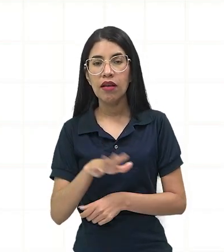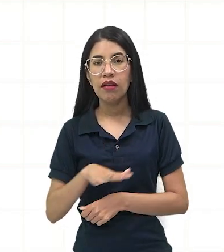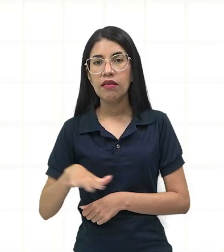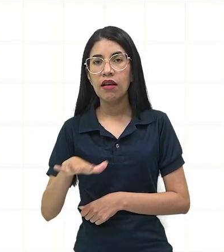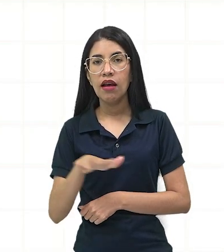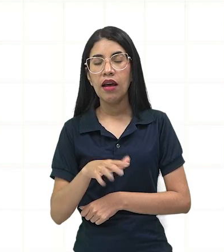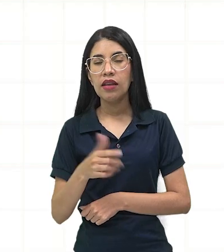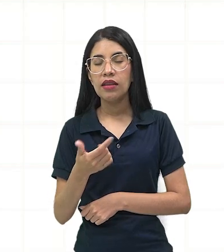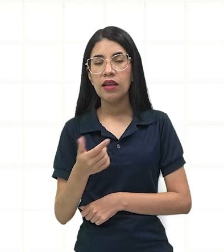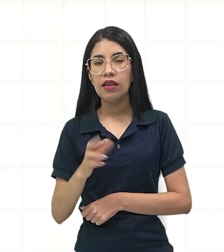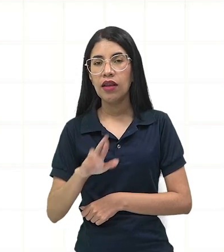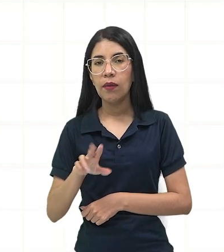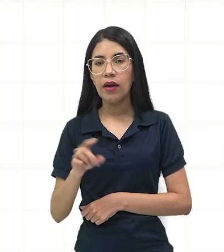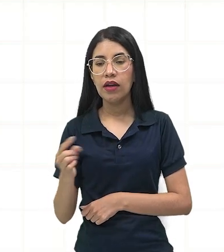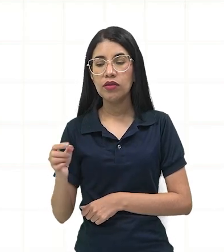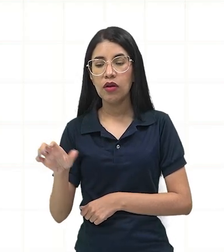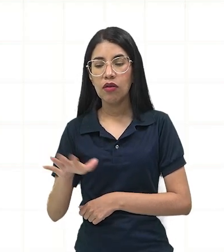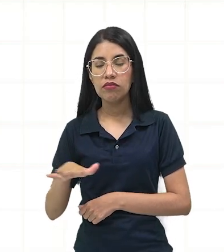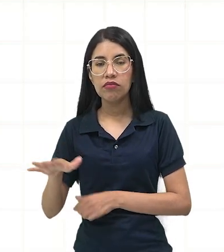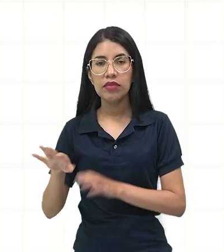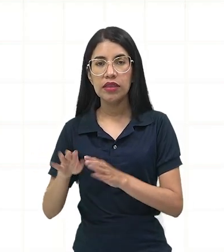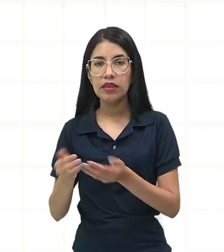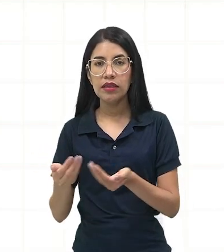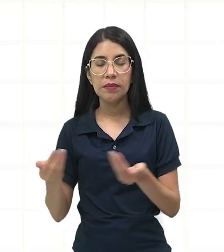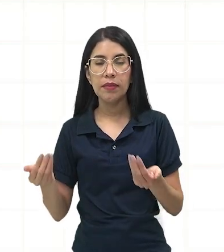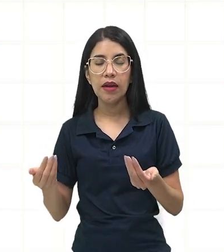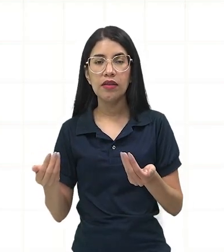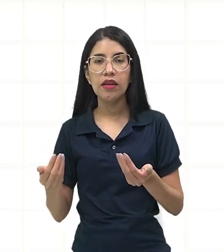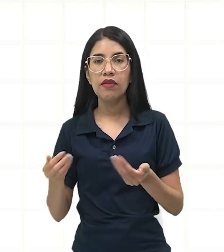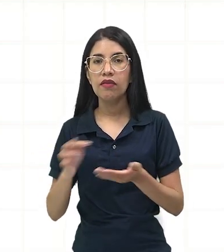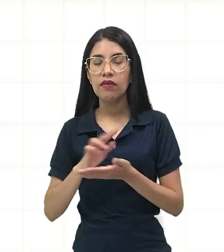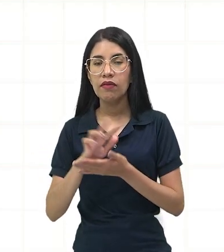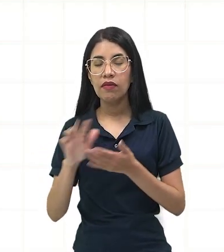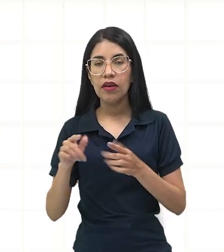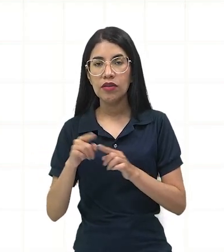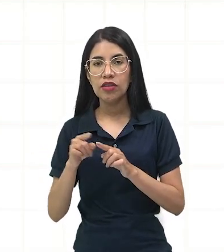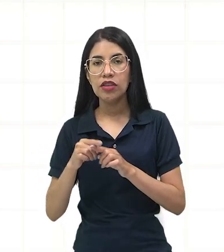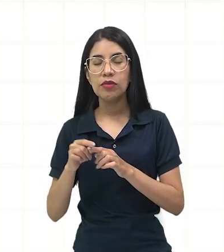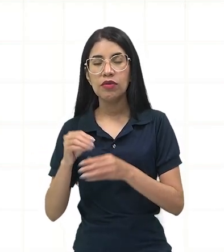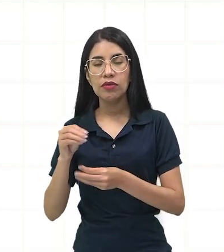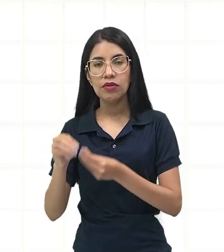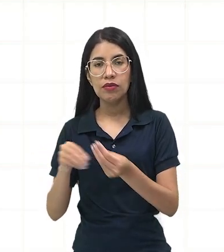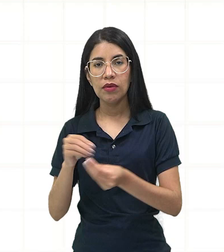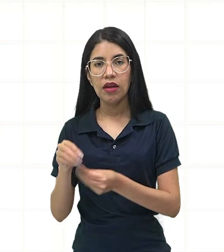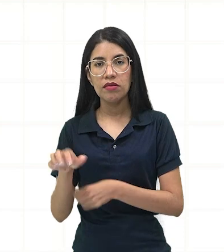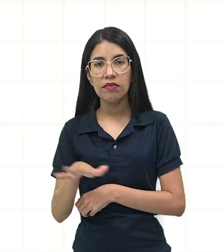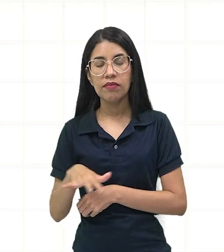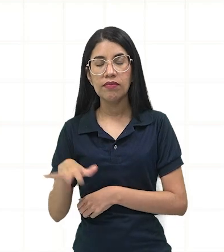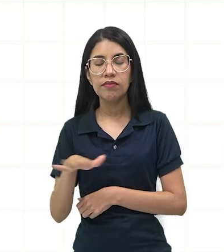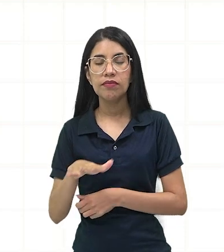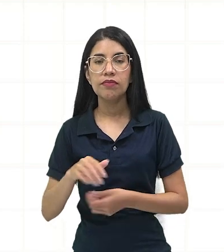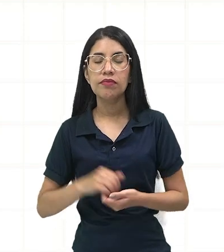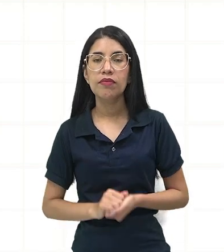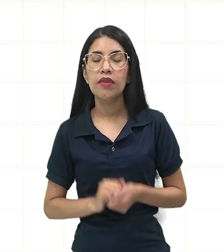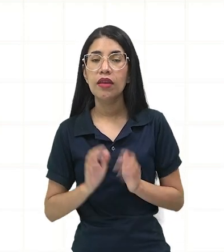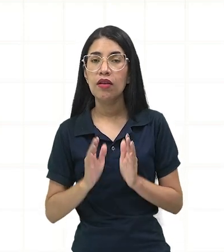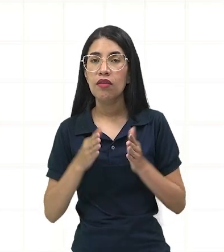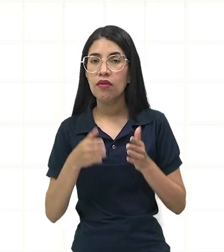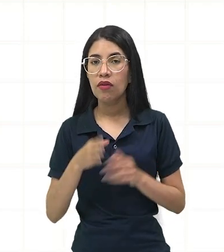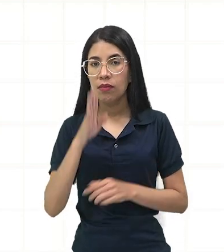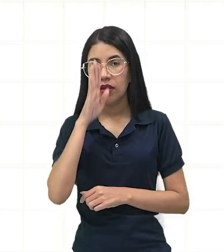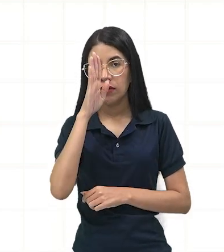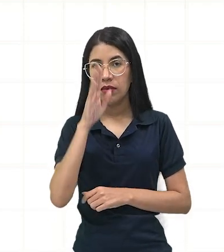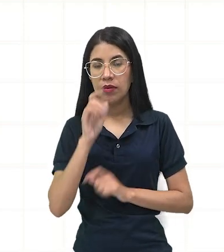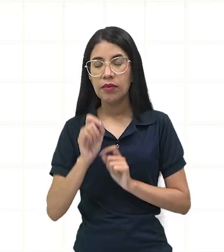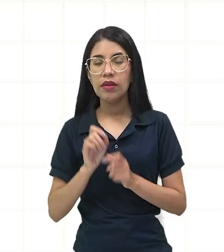Era uma policultura, eram muitos cultivos dentro daquela propriedade. Tá bom? e voltada principalmente para o